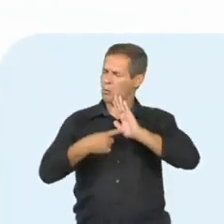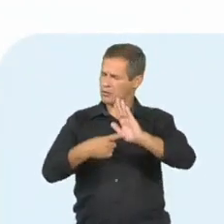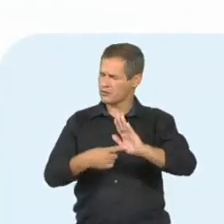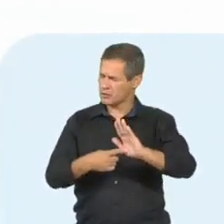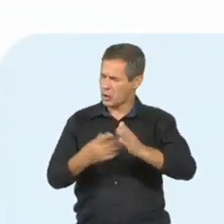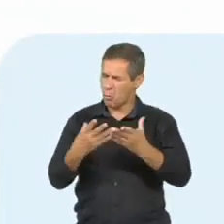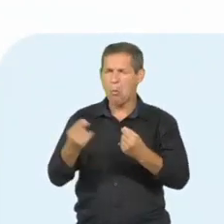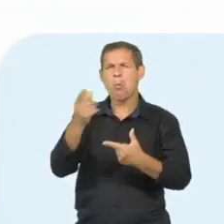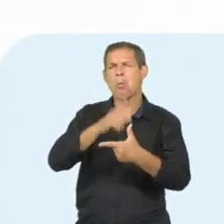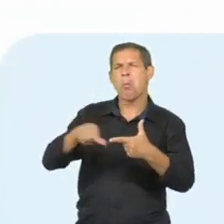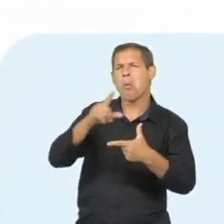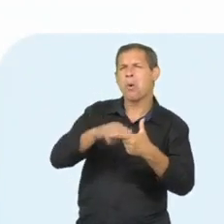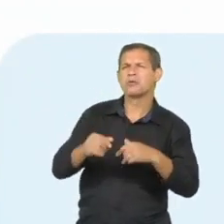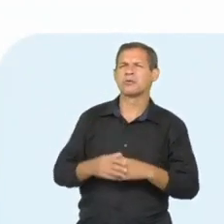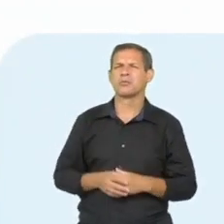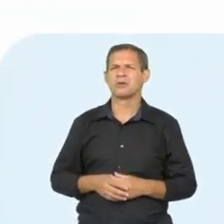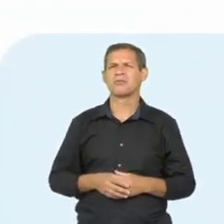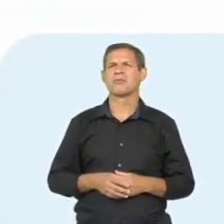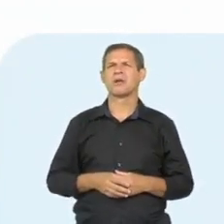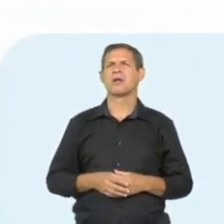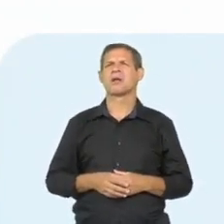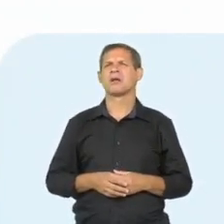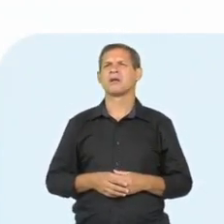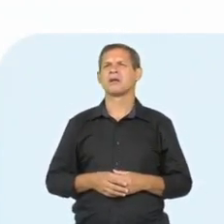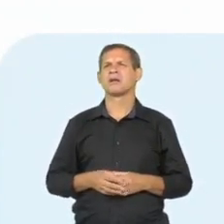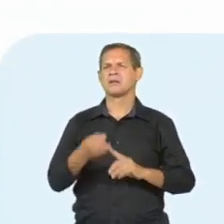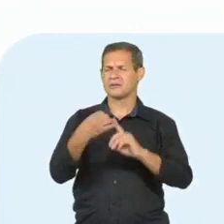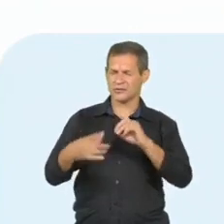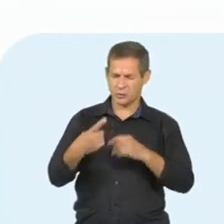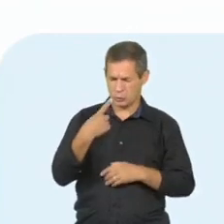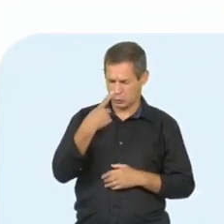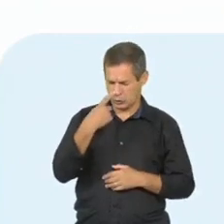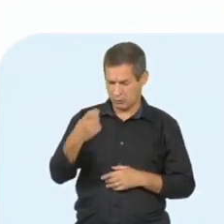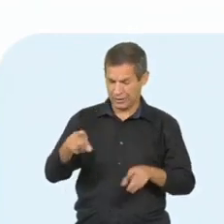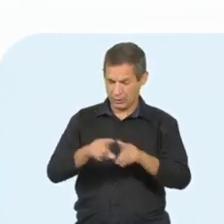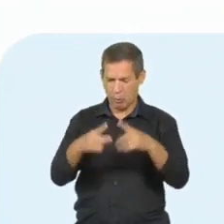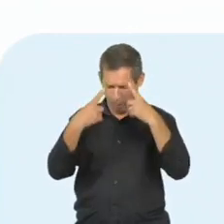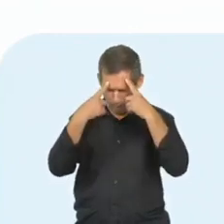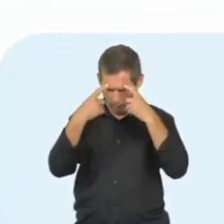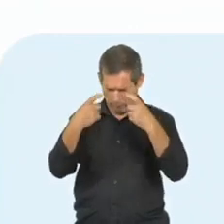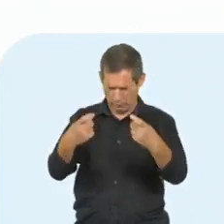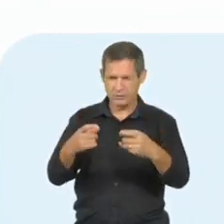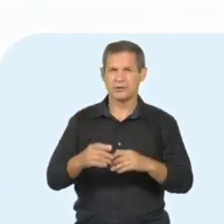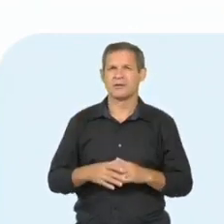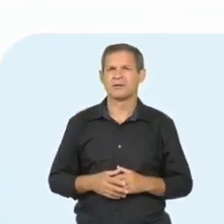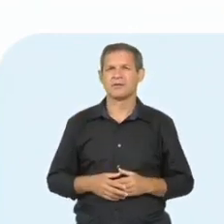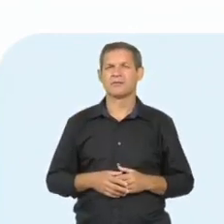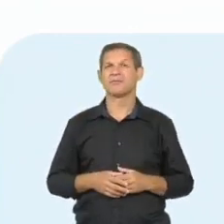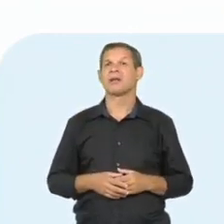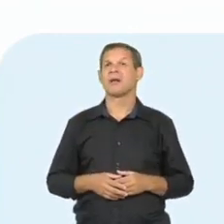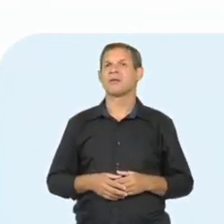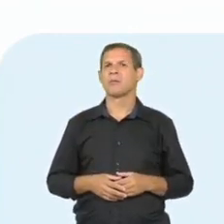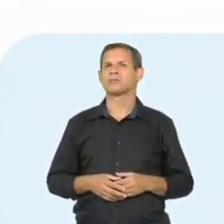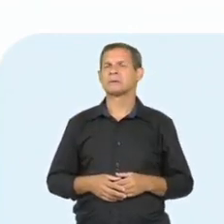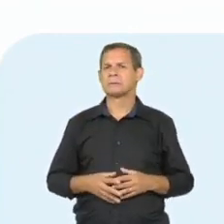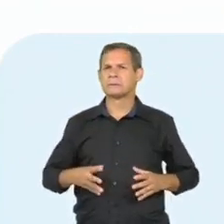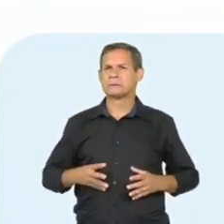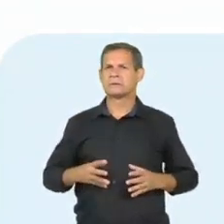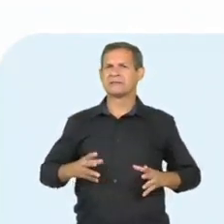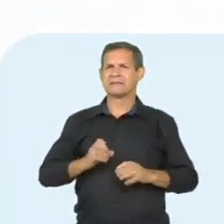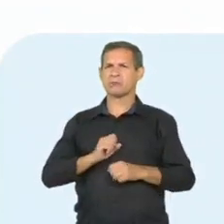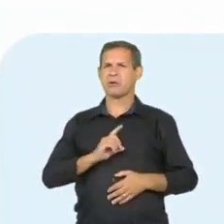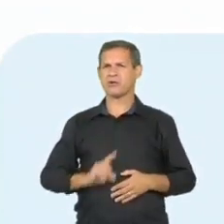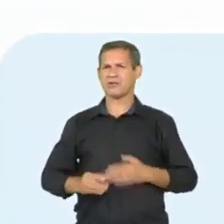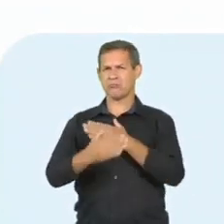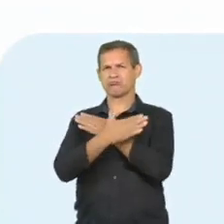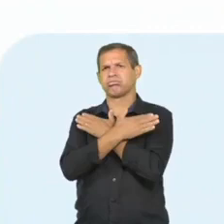muitos problemas que são retratados na poluição. Violência, estresse,